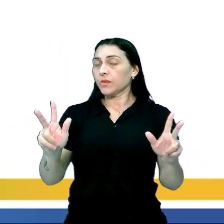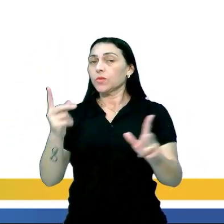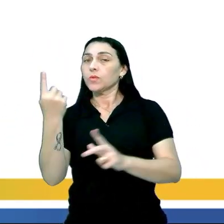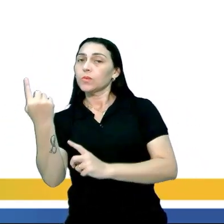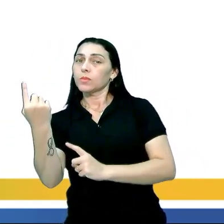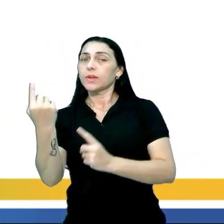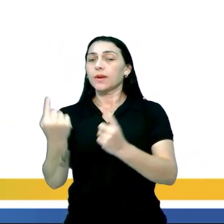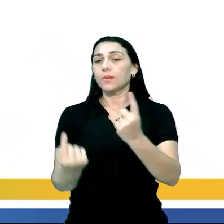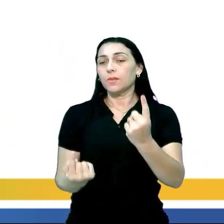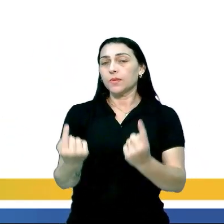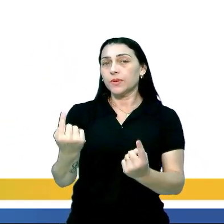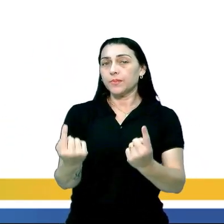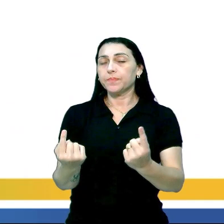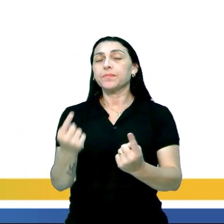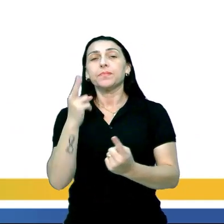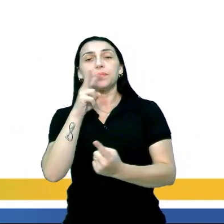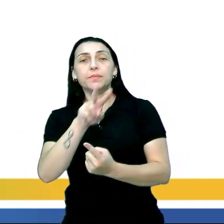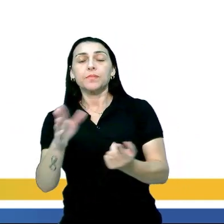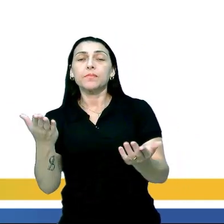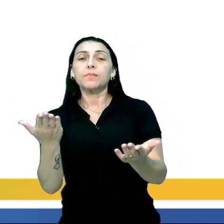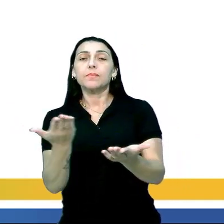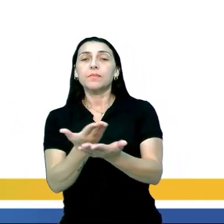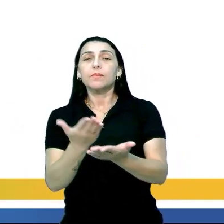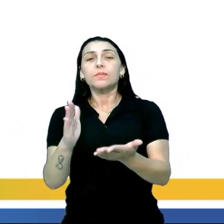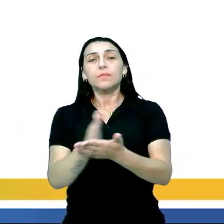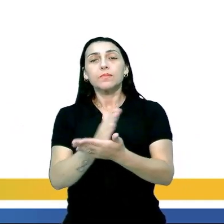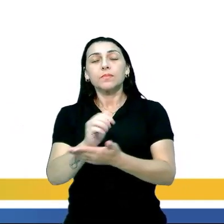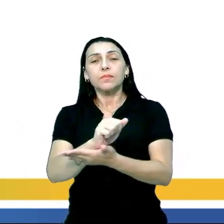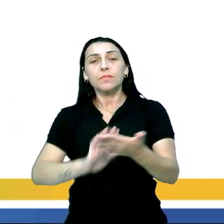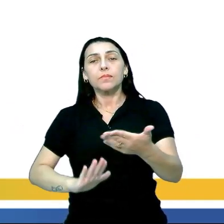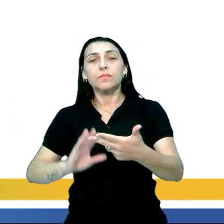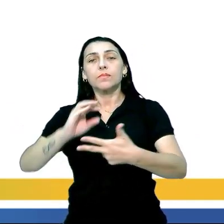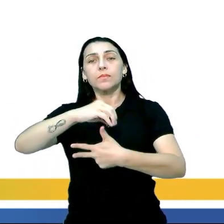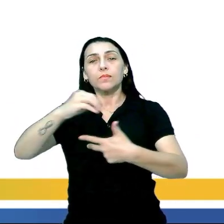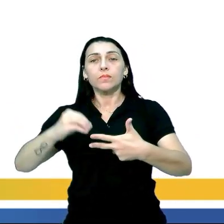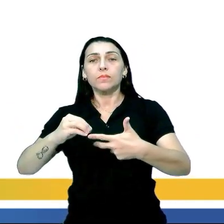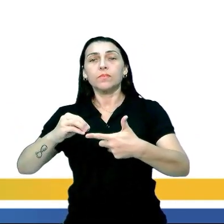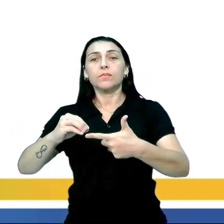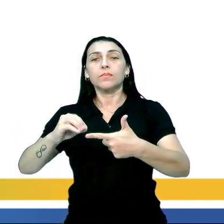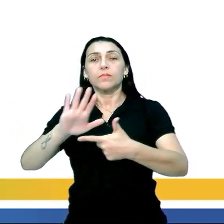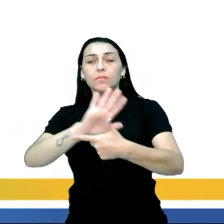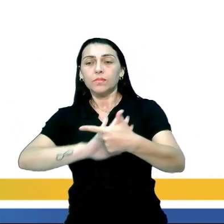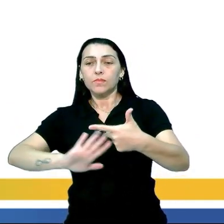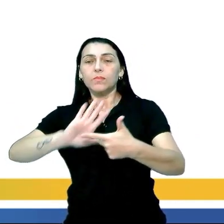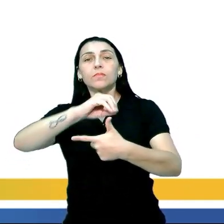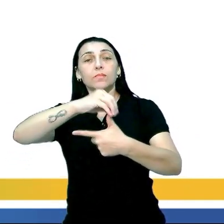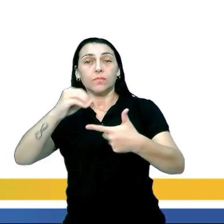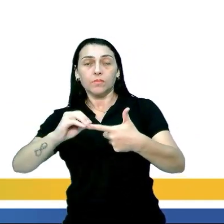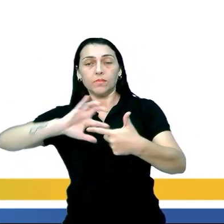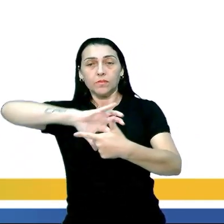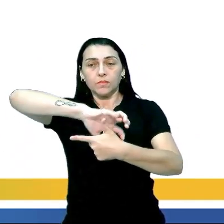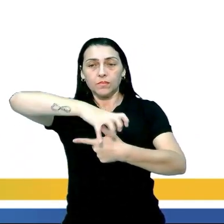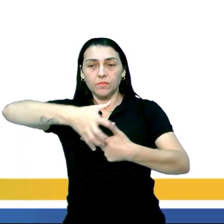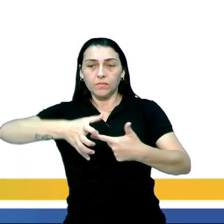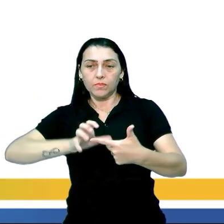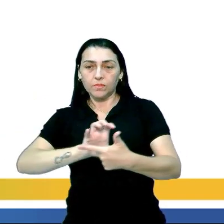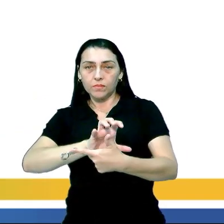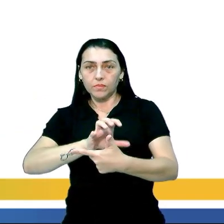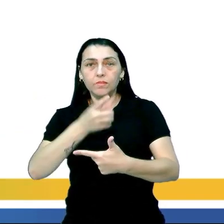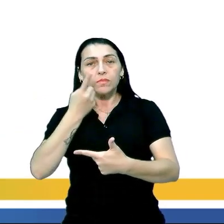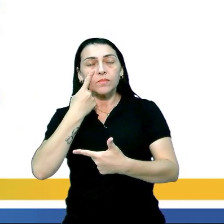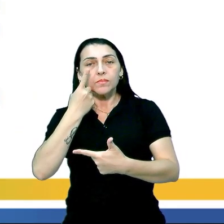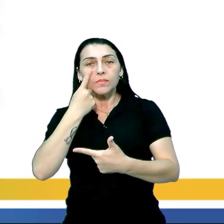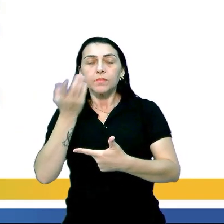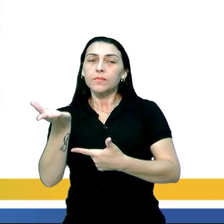uma da outra. Nós vamos ver agora alguns exemplos de geometria plana e geometria espacial. Vamos